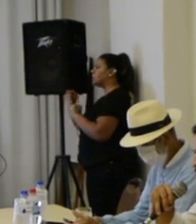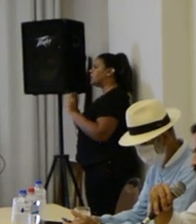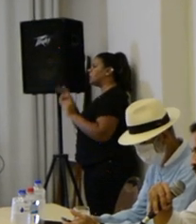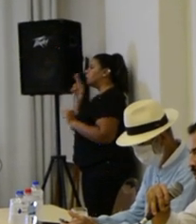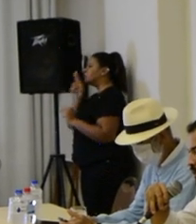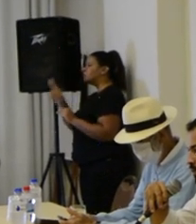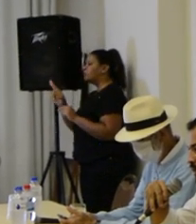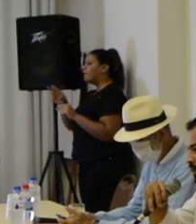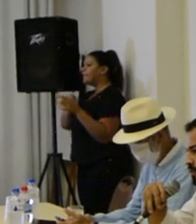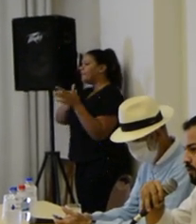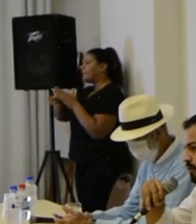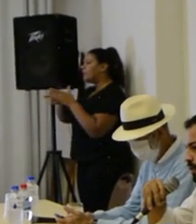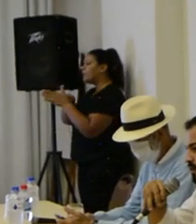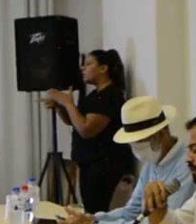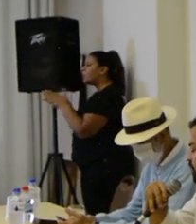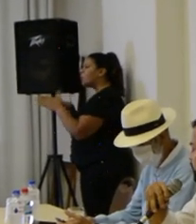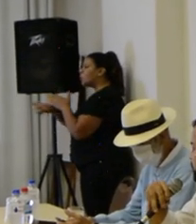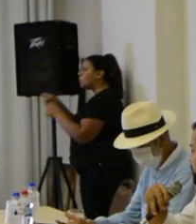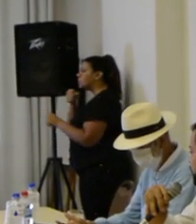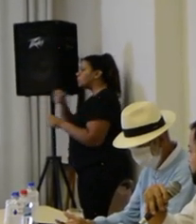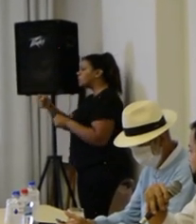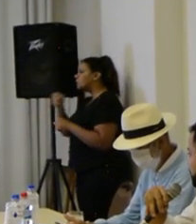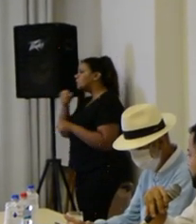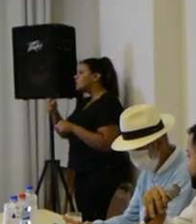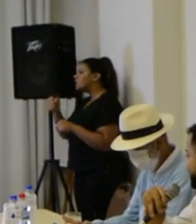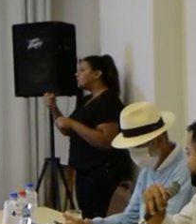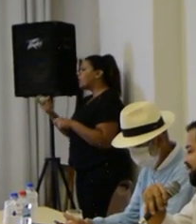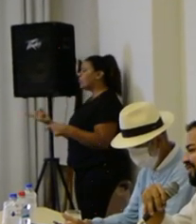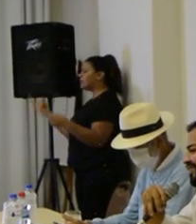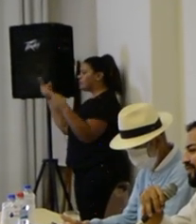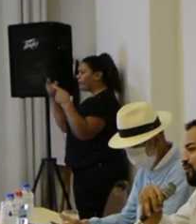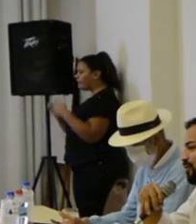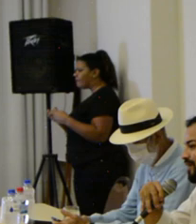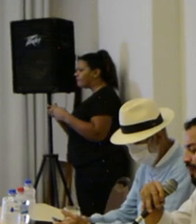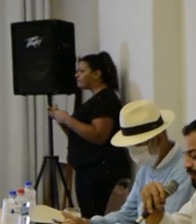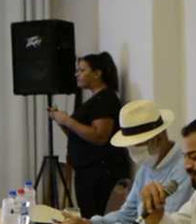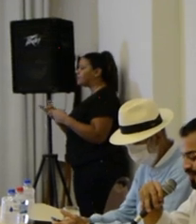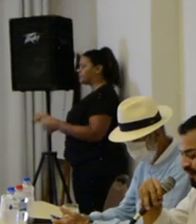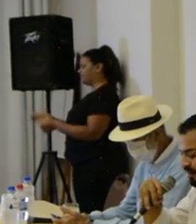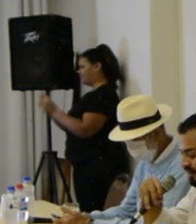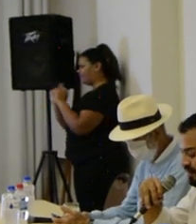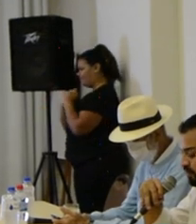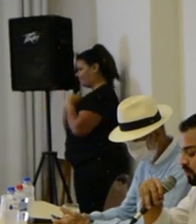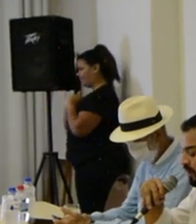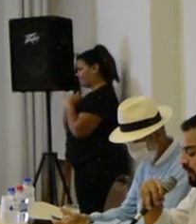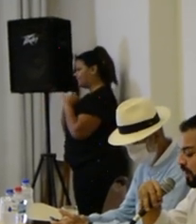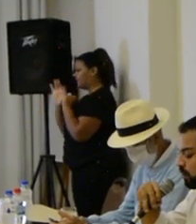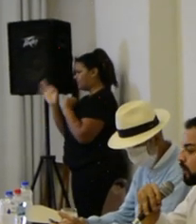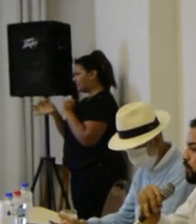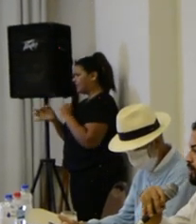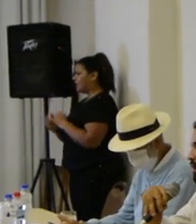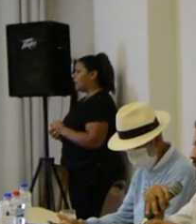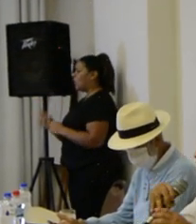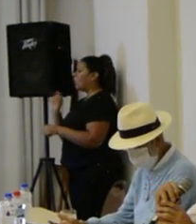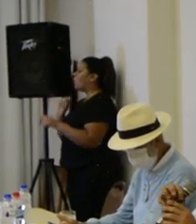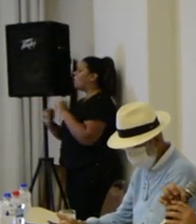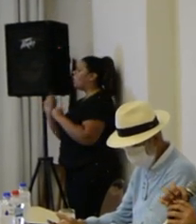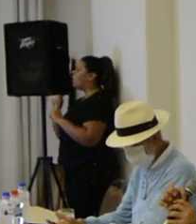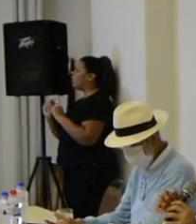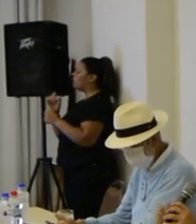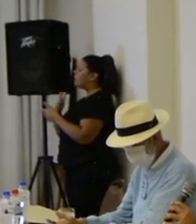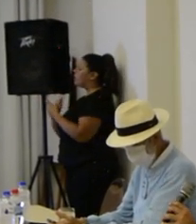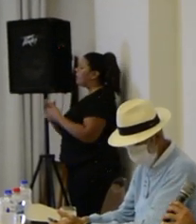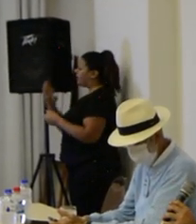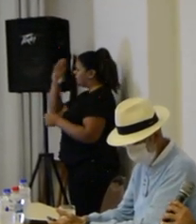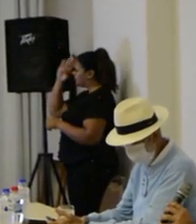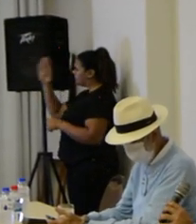responder algumas perguntas da imprensa sobre essa nova missão aí que foi me dada. Certo? O que eu destacaria de